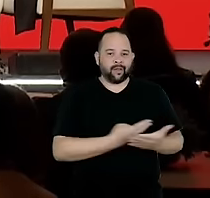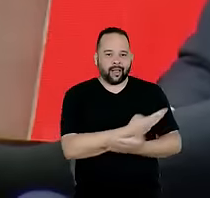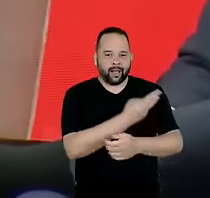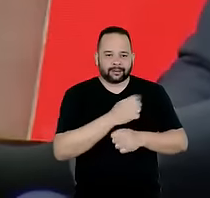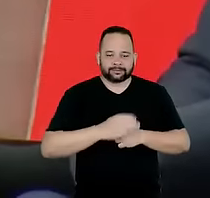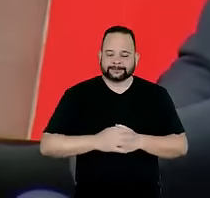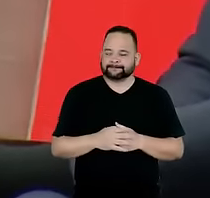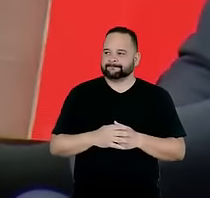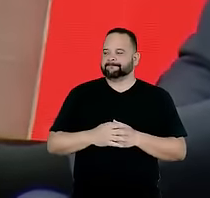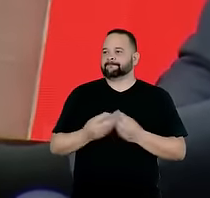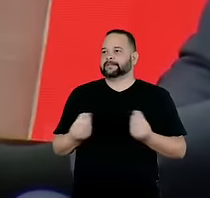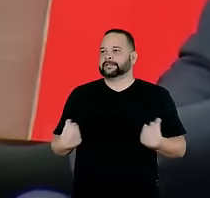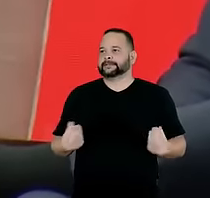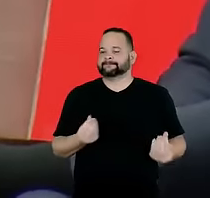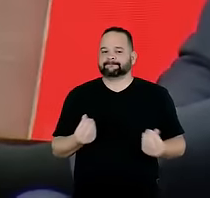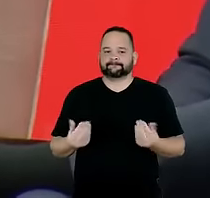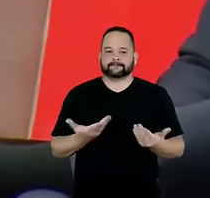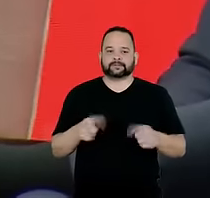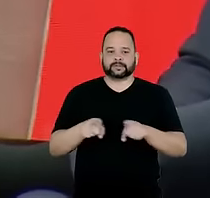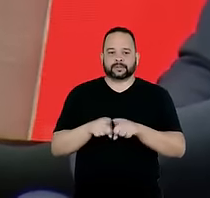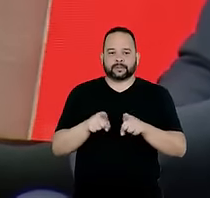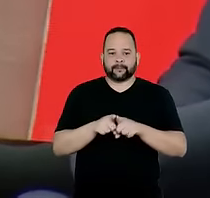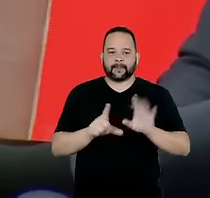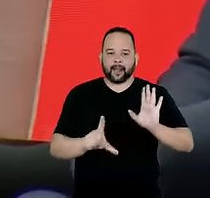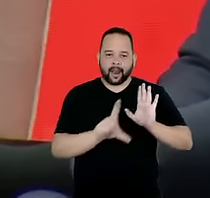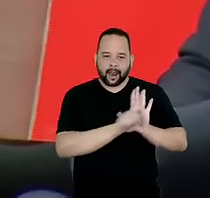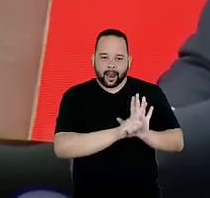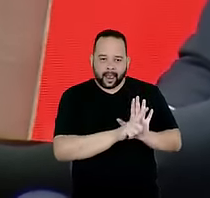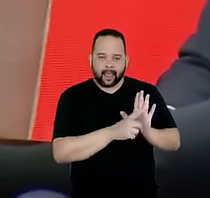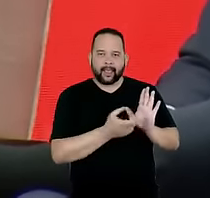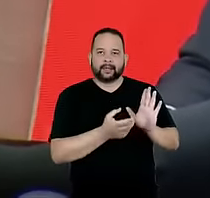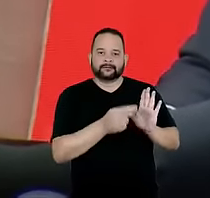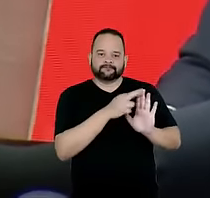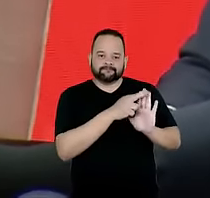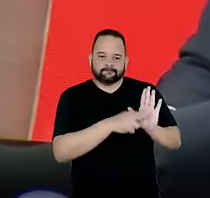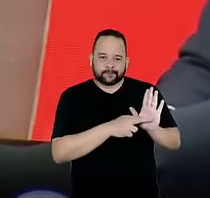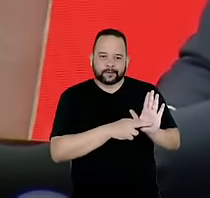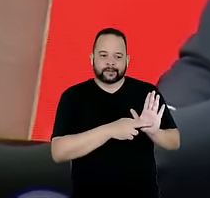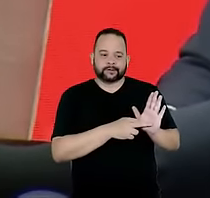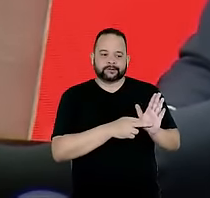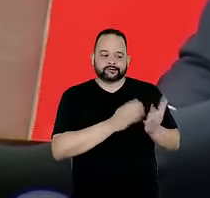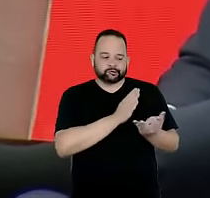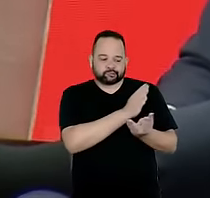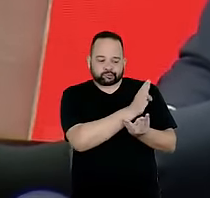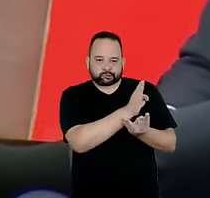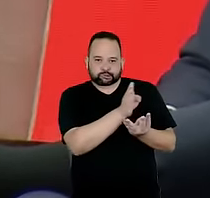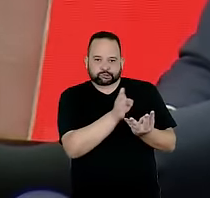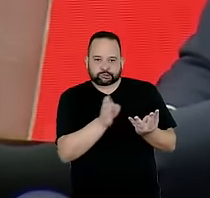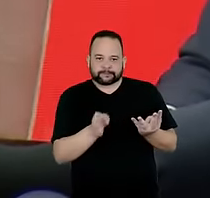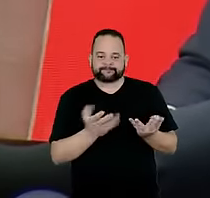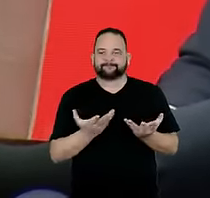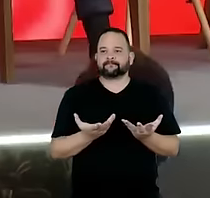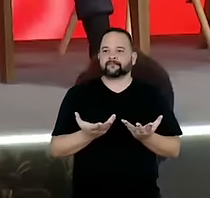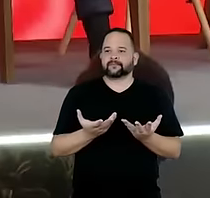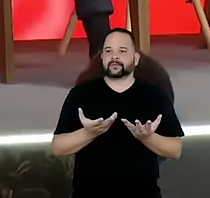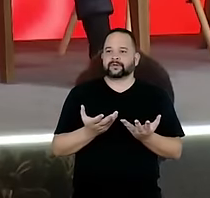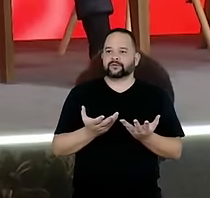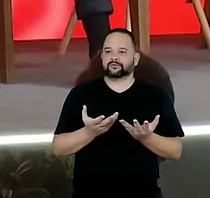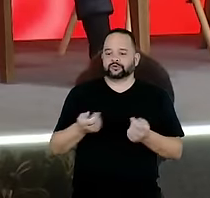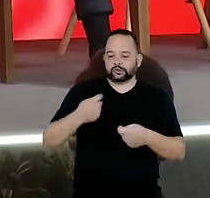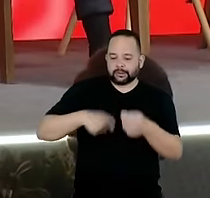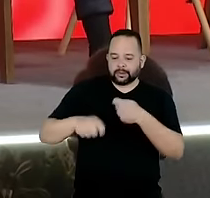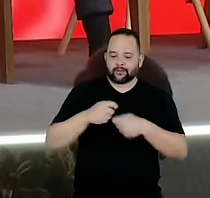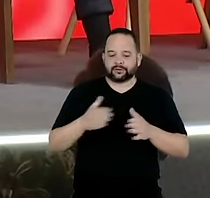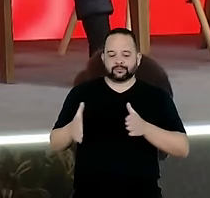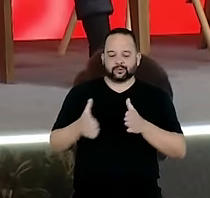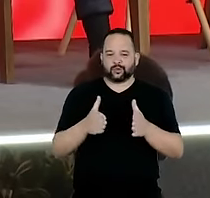eh que acabam regulações que acabam direcionando o mercado para um para um para um caminho equivocado a gente costuma